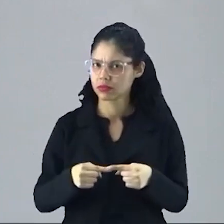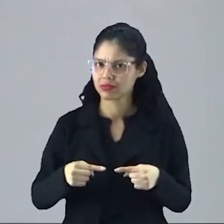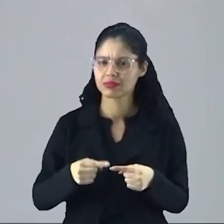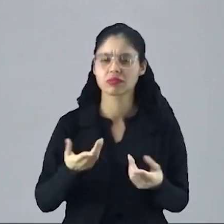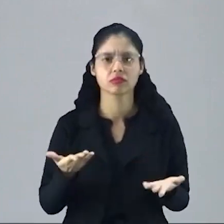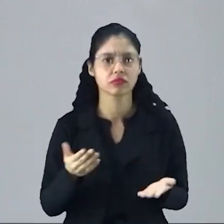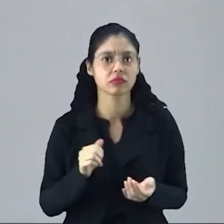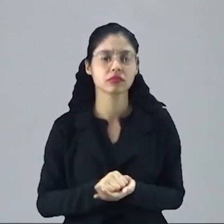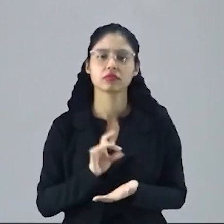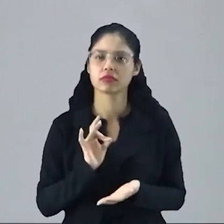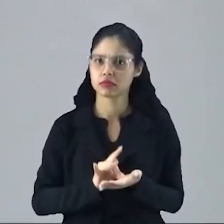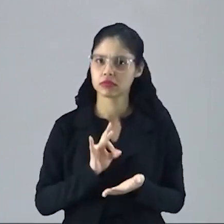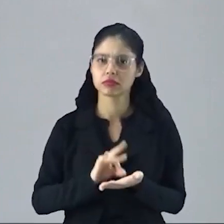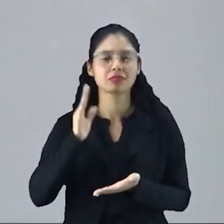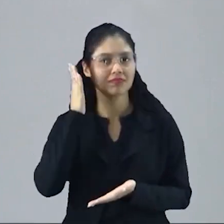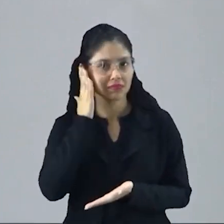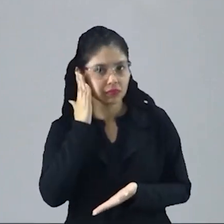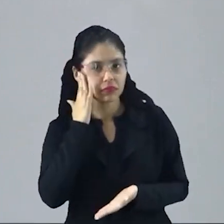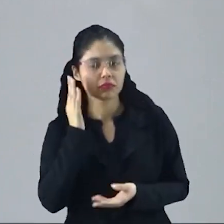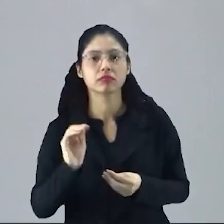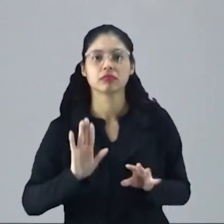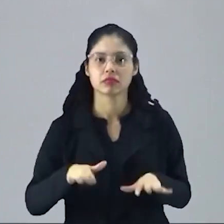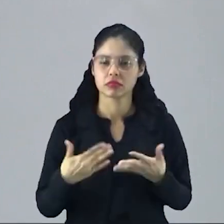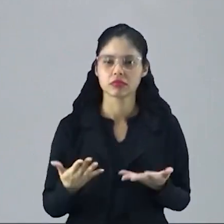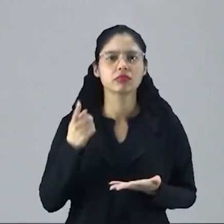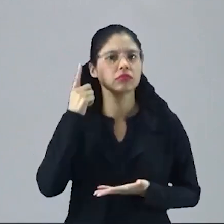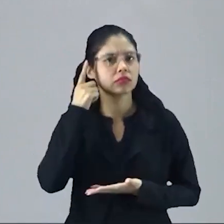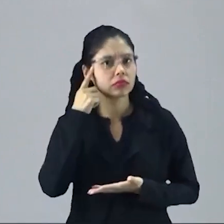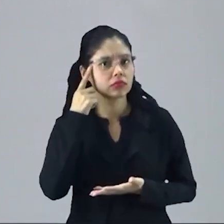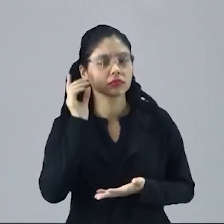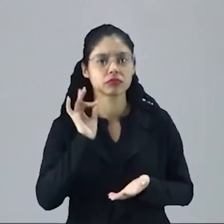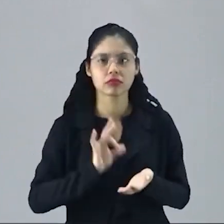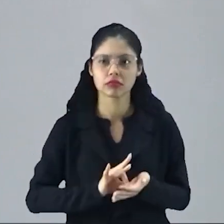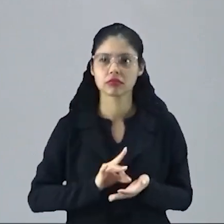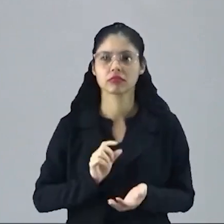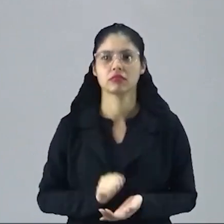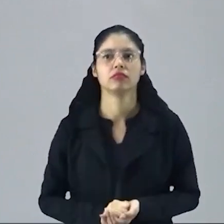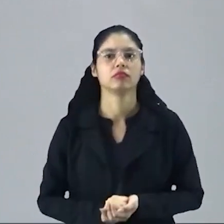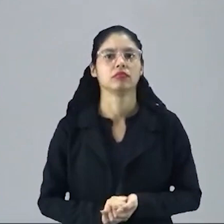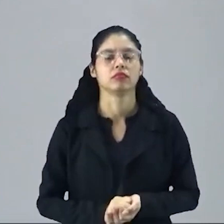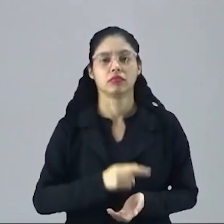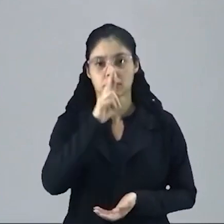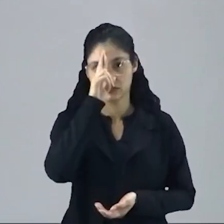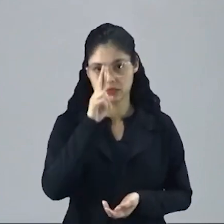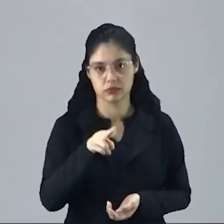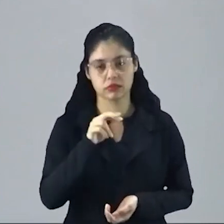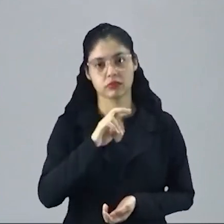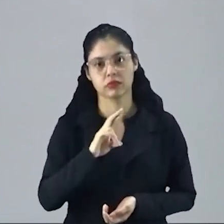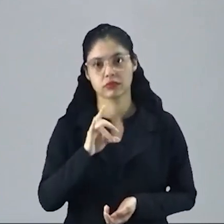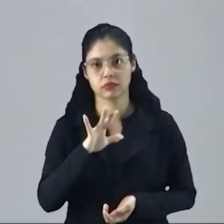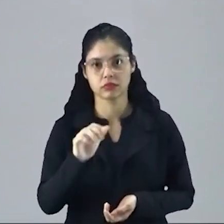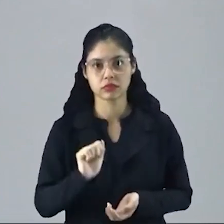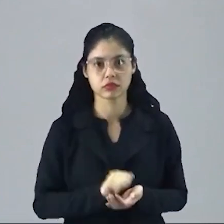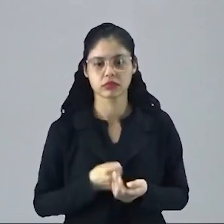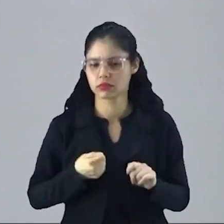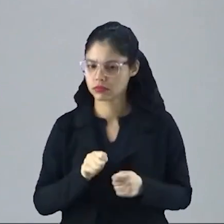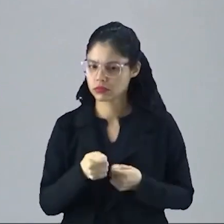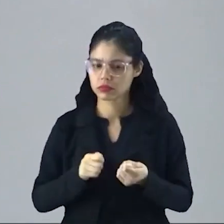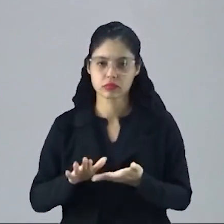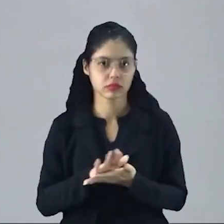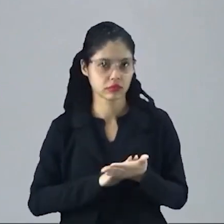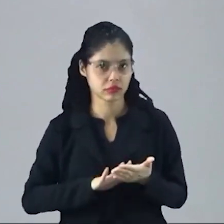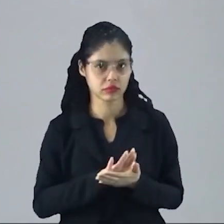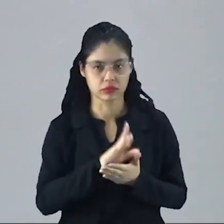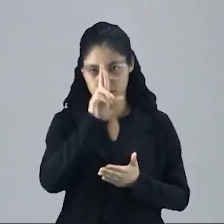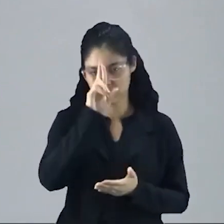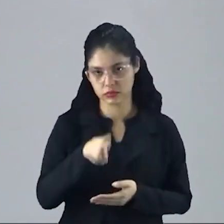condições de realmente entender com a sua mente real. Então, ele não é racional, você não tem o controle sobre a